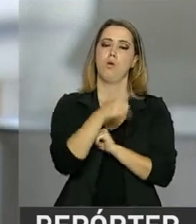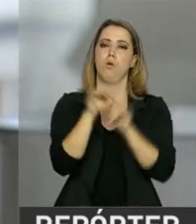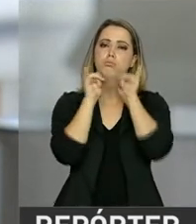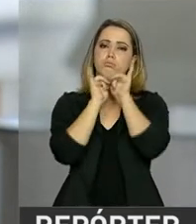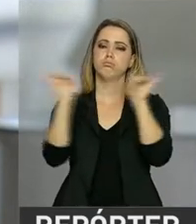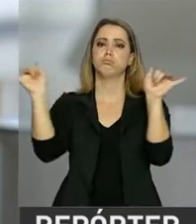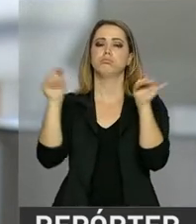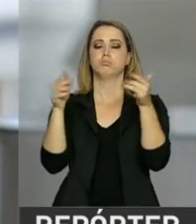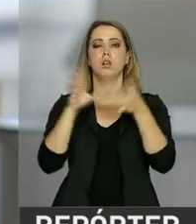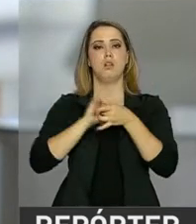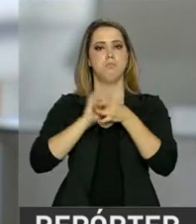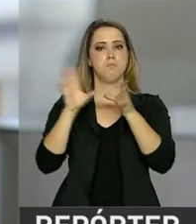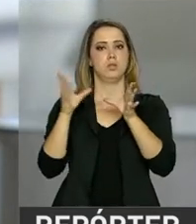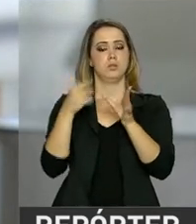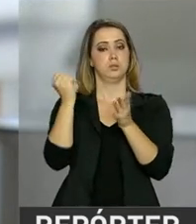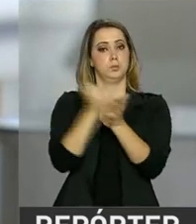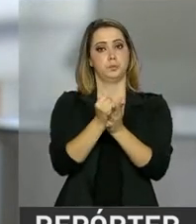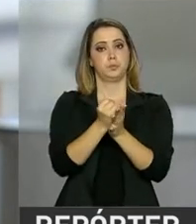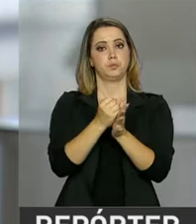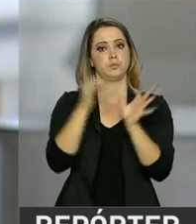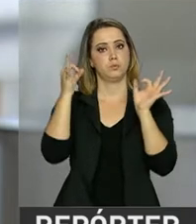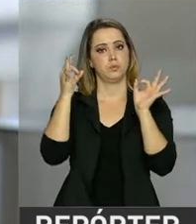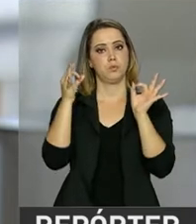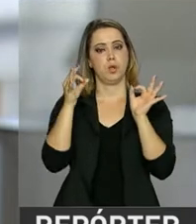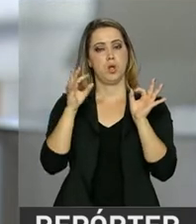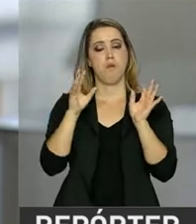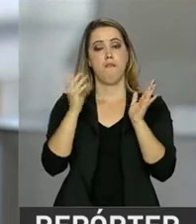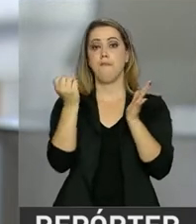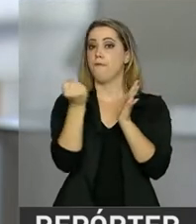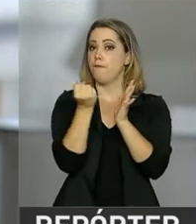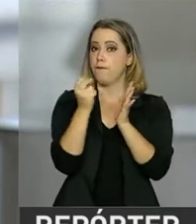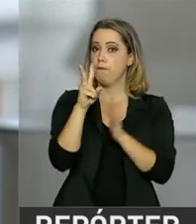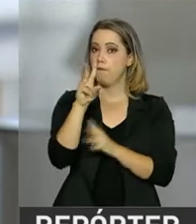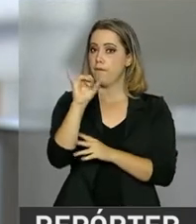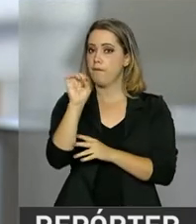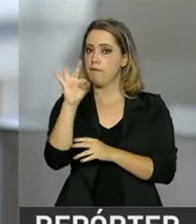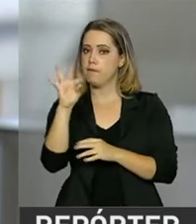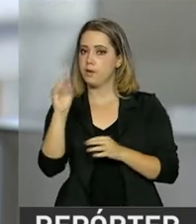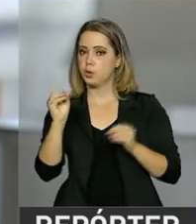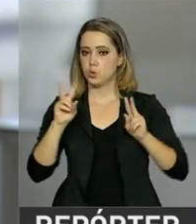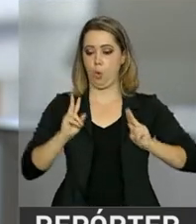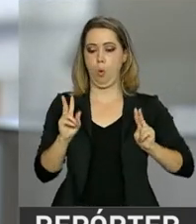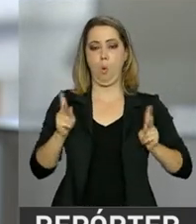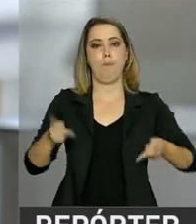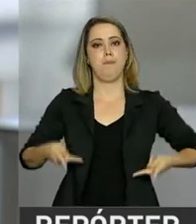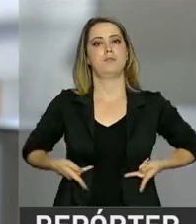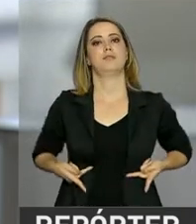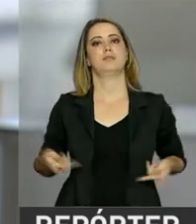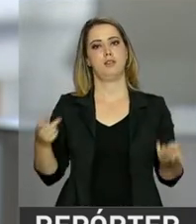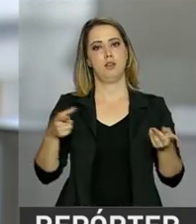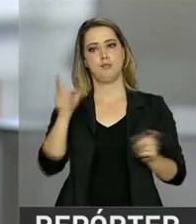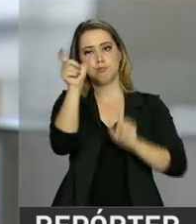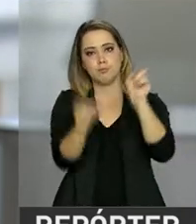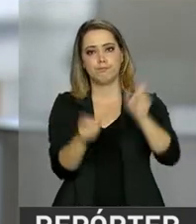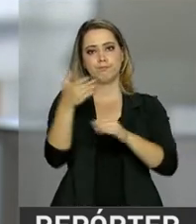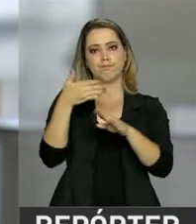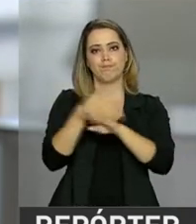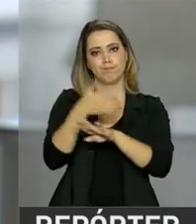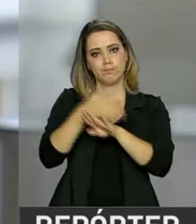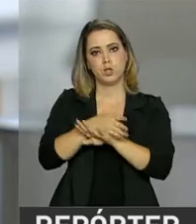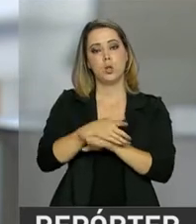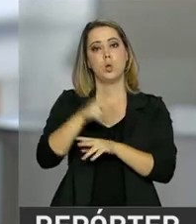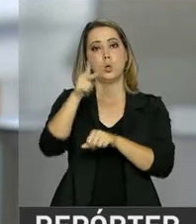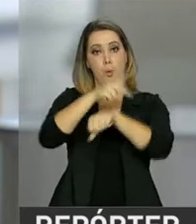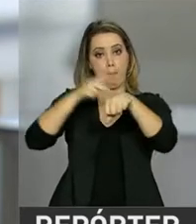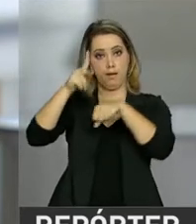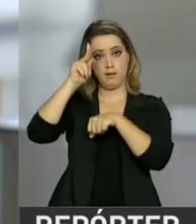resolução autorizou a concessão de visto humanitário para os haitianos. Há então hoje no Brasil cerca de 77 mil haitianos